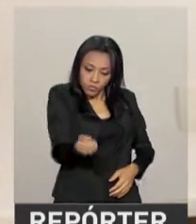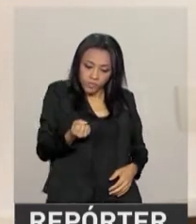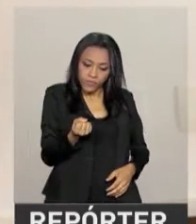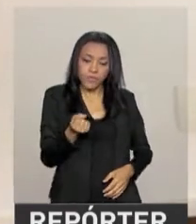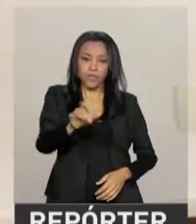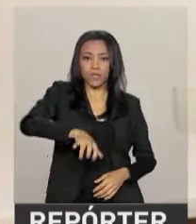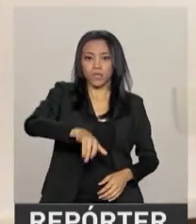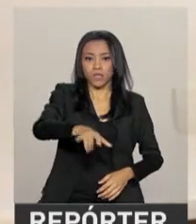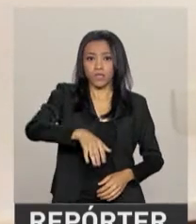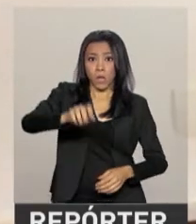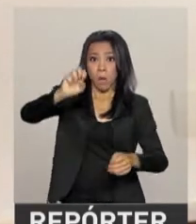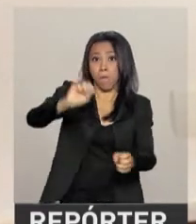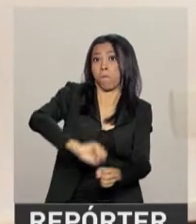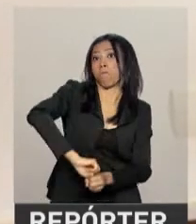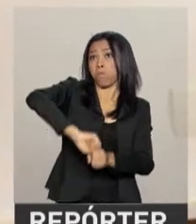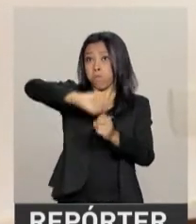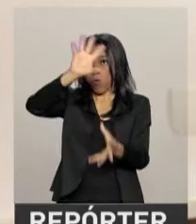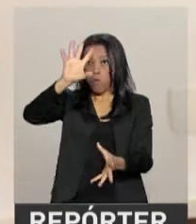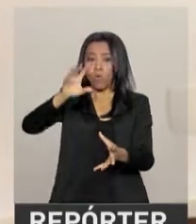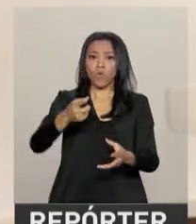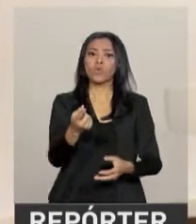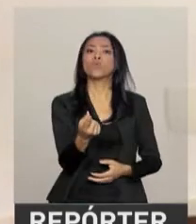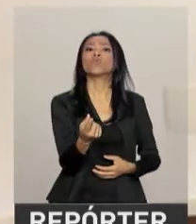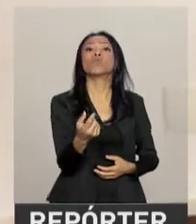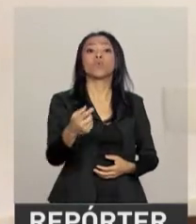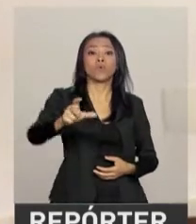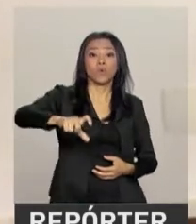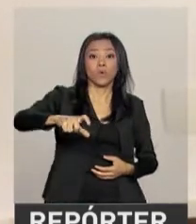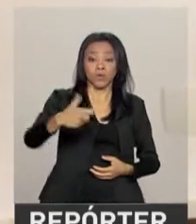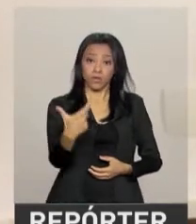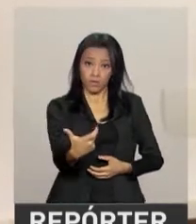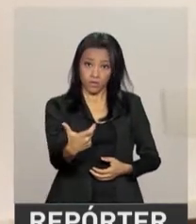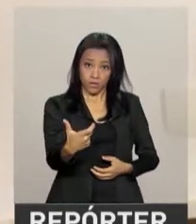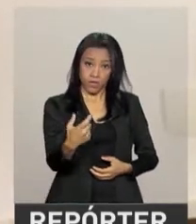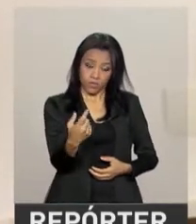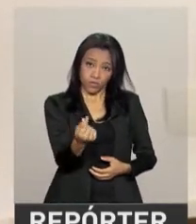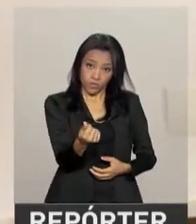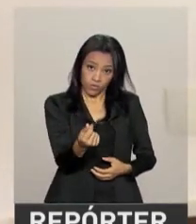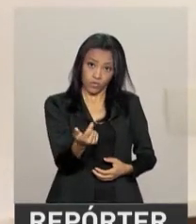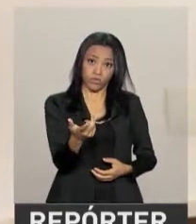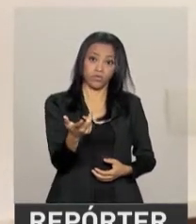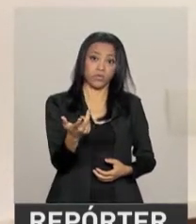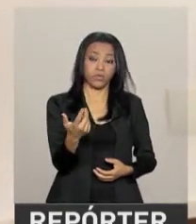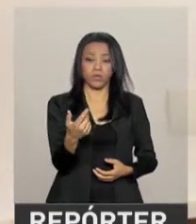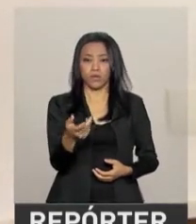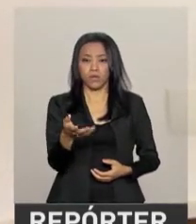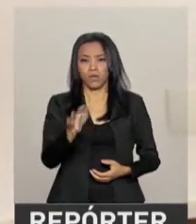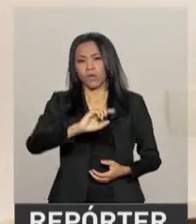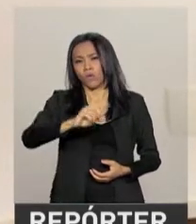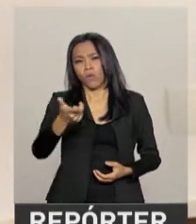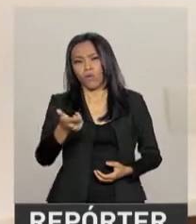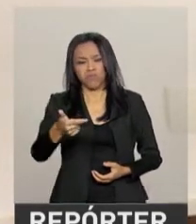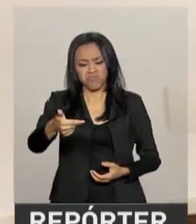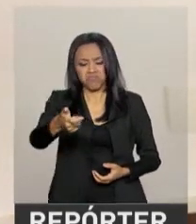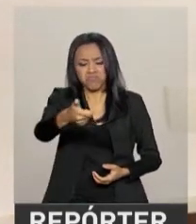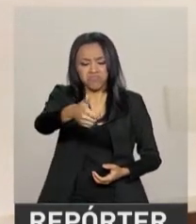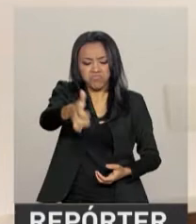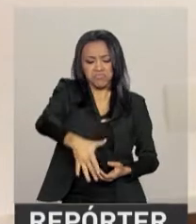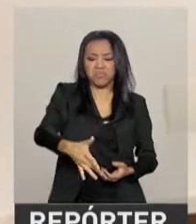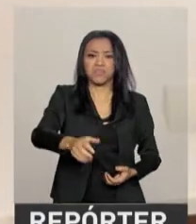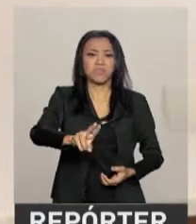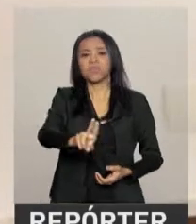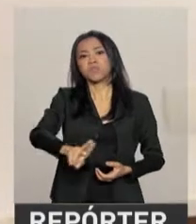qual as notas que estão no caixa eletrônico serão inutilizadas, ou borradas de tinta, portanto inutilizadas, ou